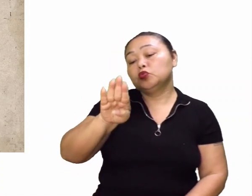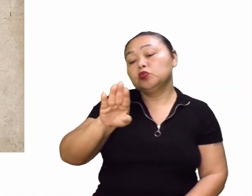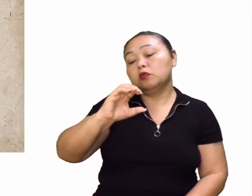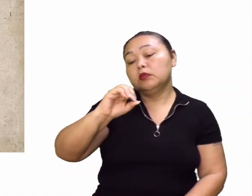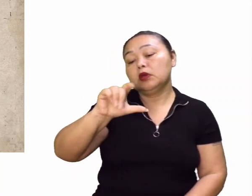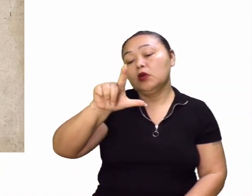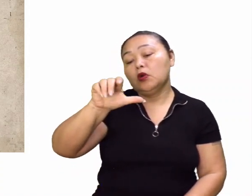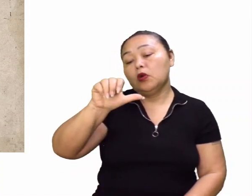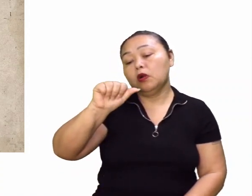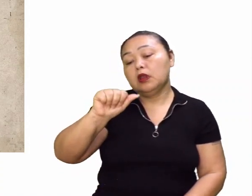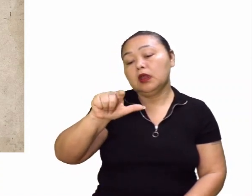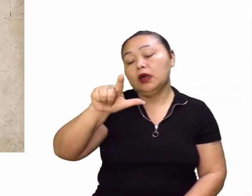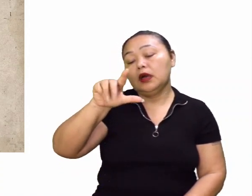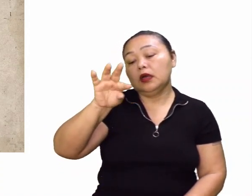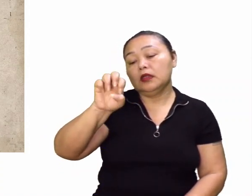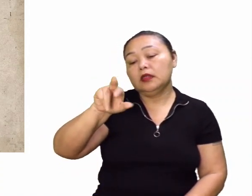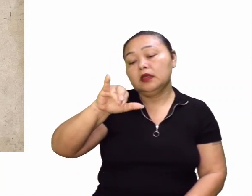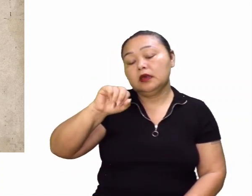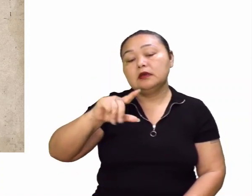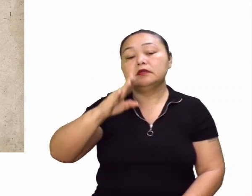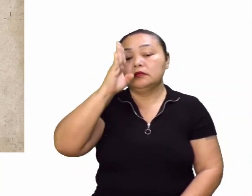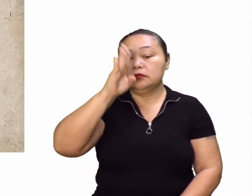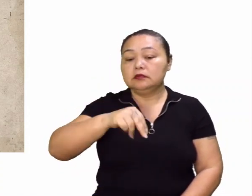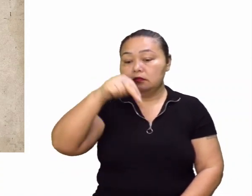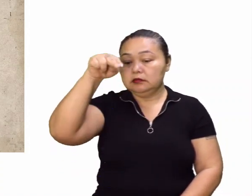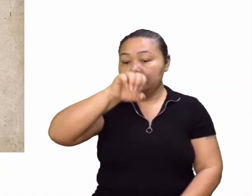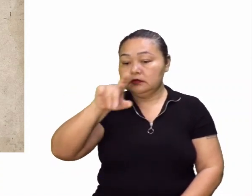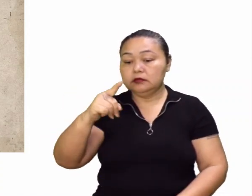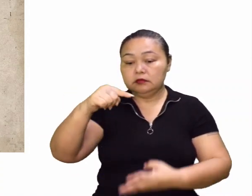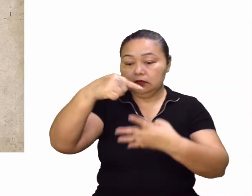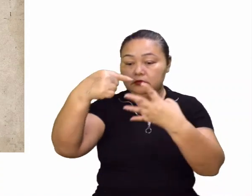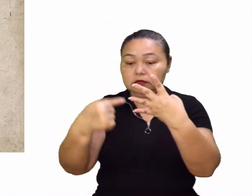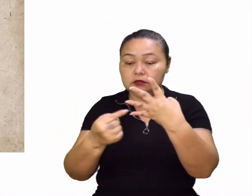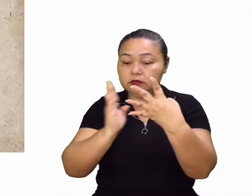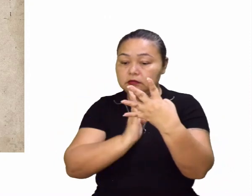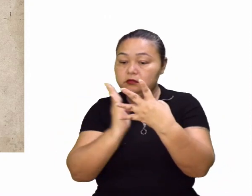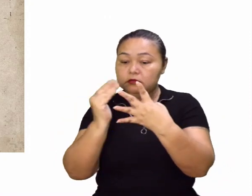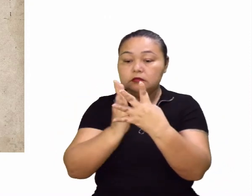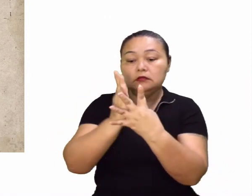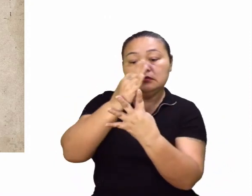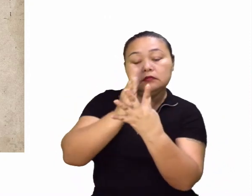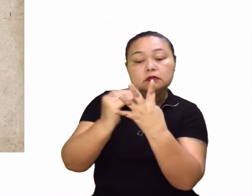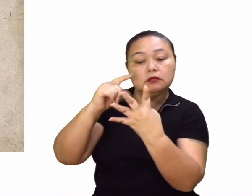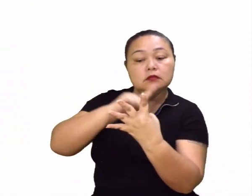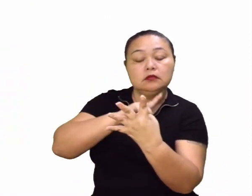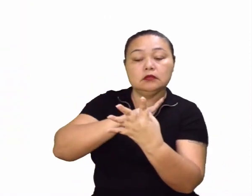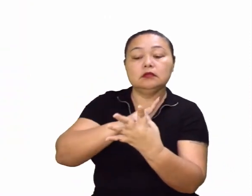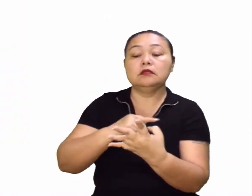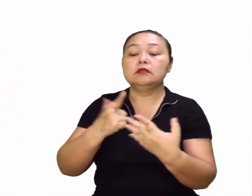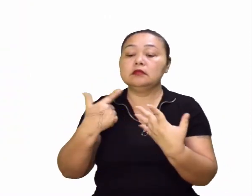subcolaterais. Beleza? Então, são cardeais, colaterais e subcolaterais.